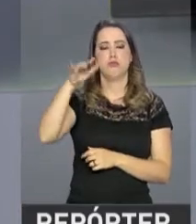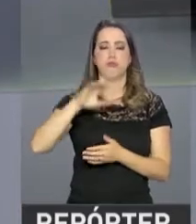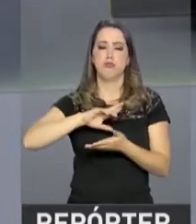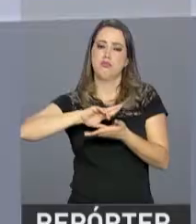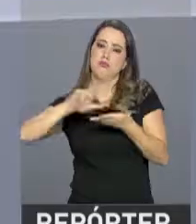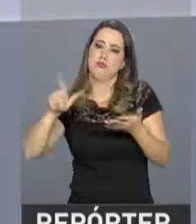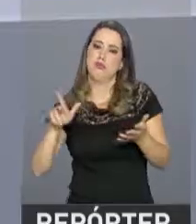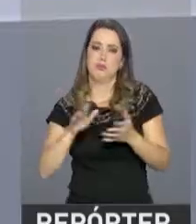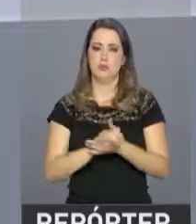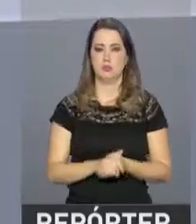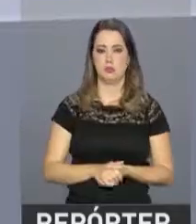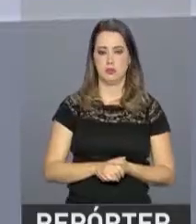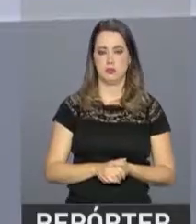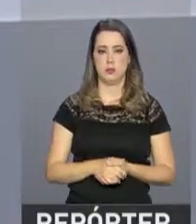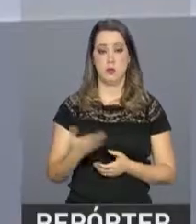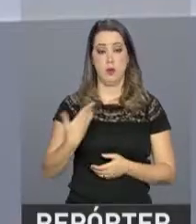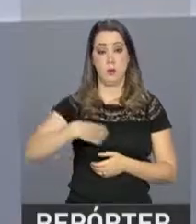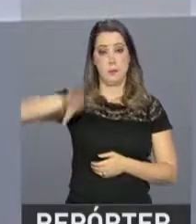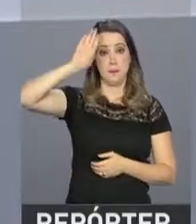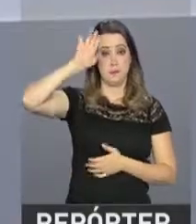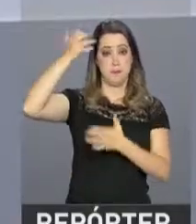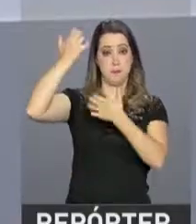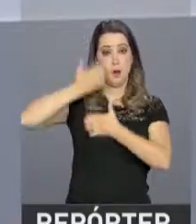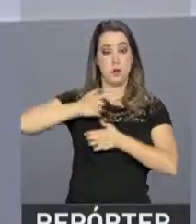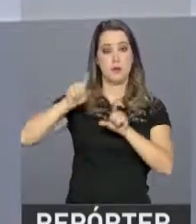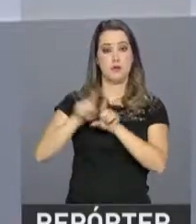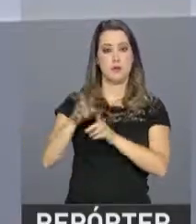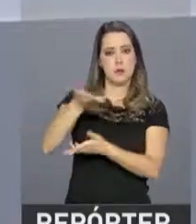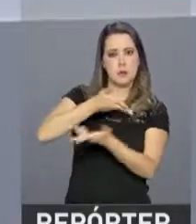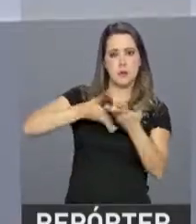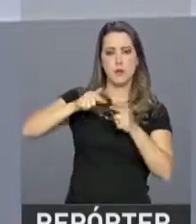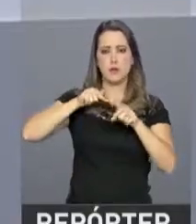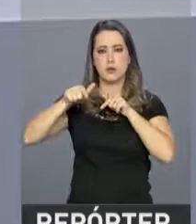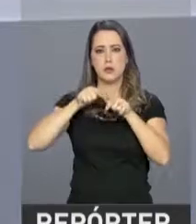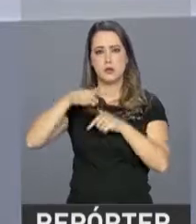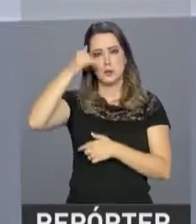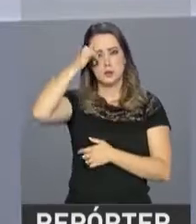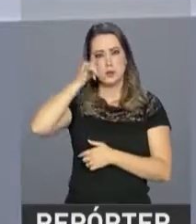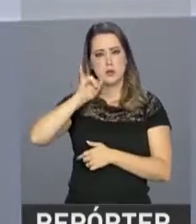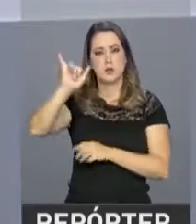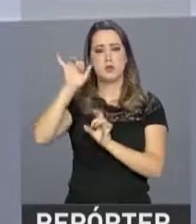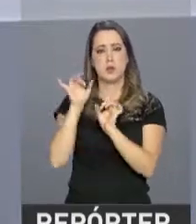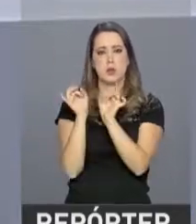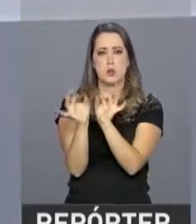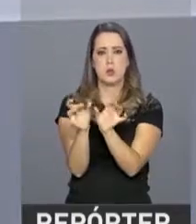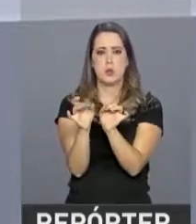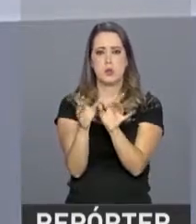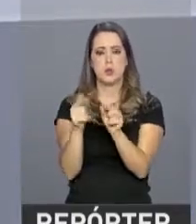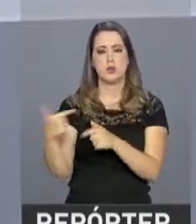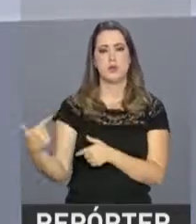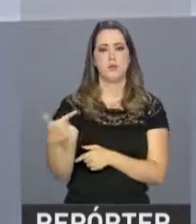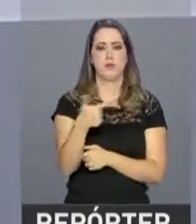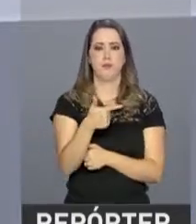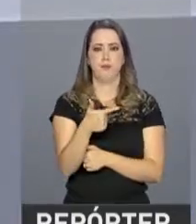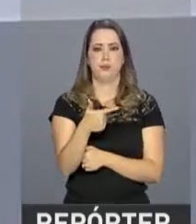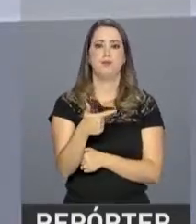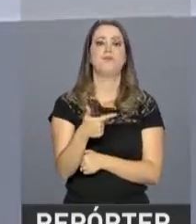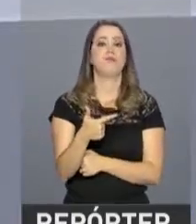civis. E o Exército também está envolvido em uma operação de combate ao comércio ilegal de